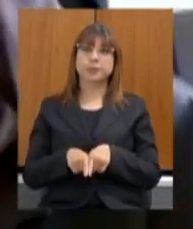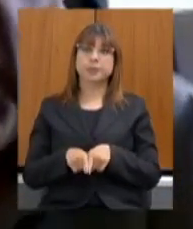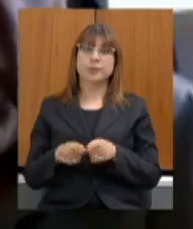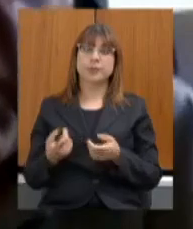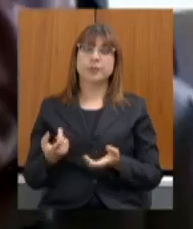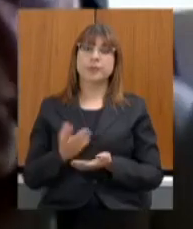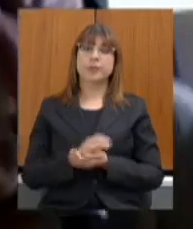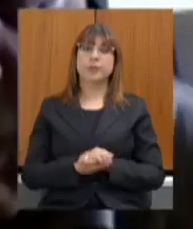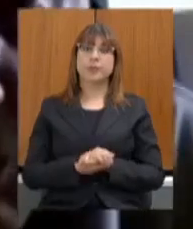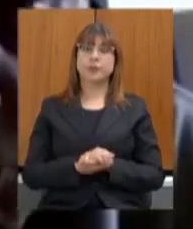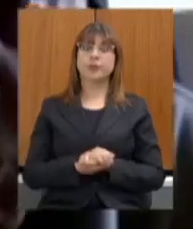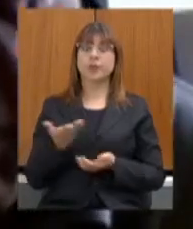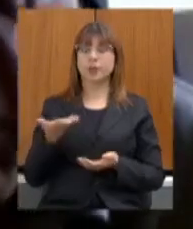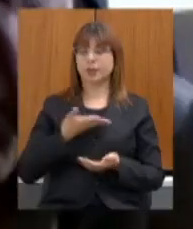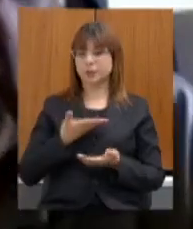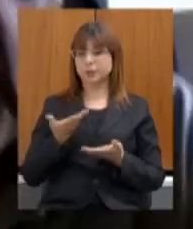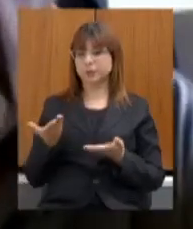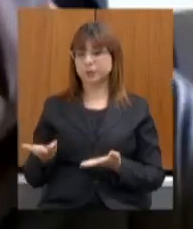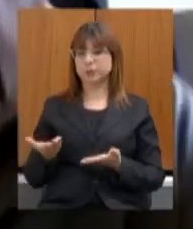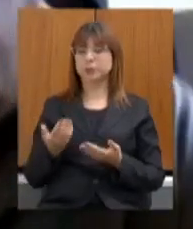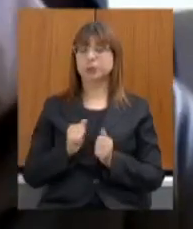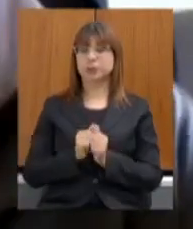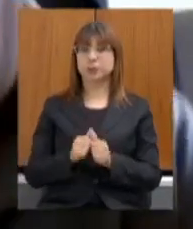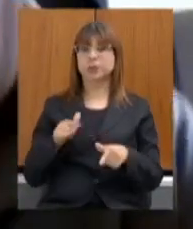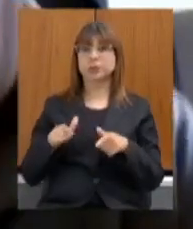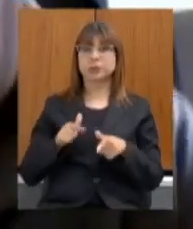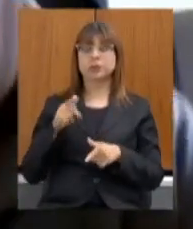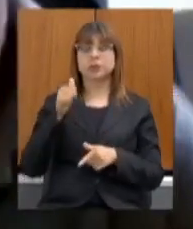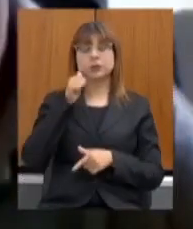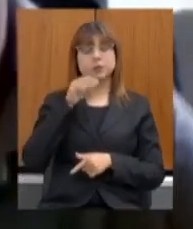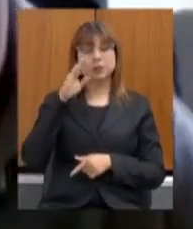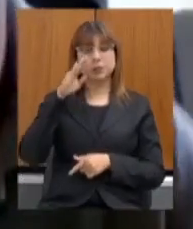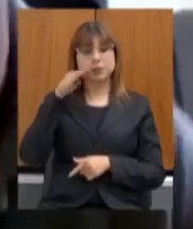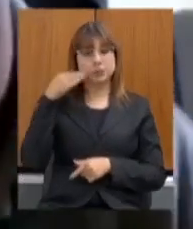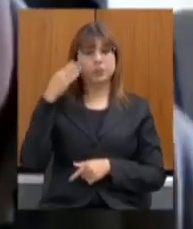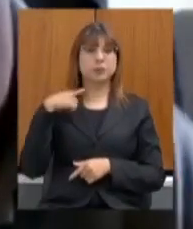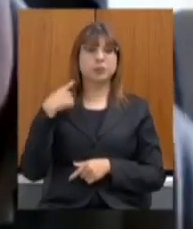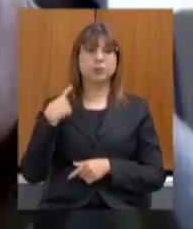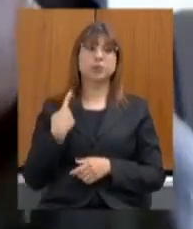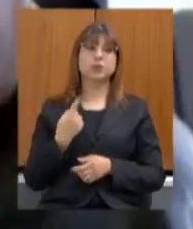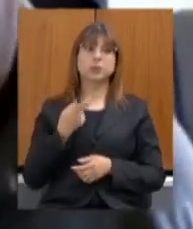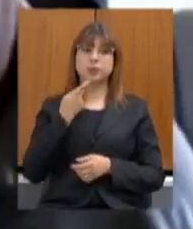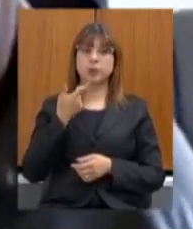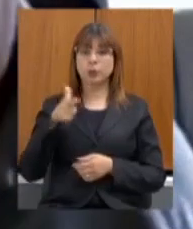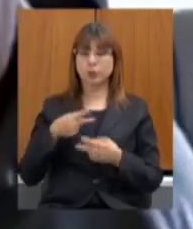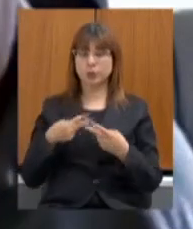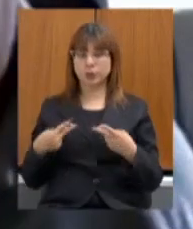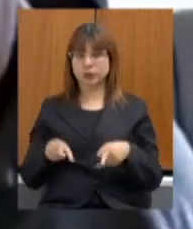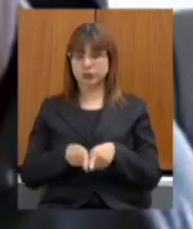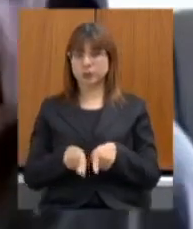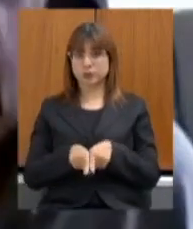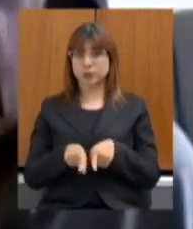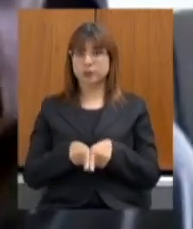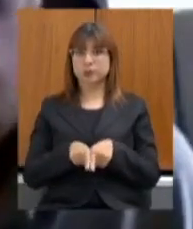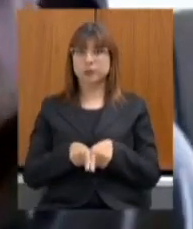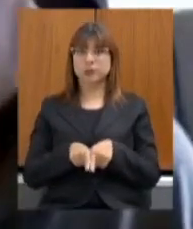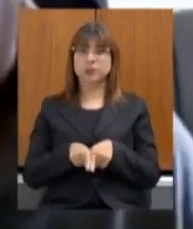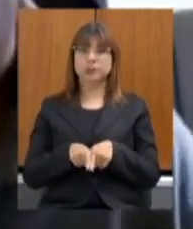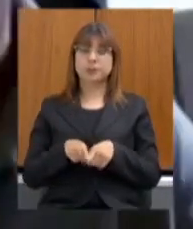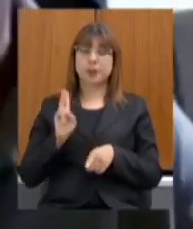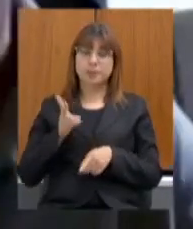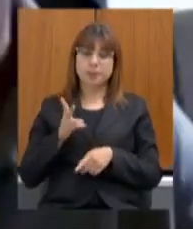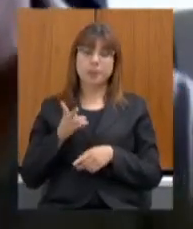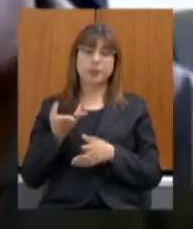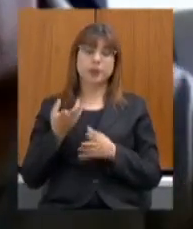da minha companheira Beatriz Serqueira, mas dizer que outra coisa também que envolve esse mesmo